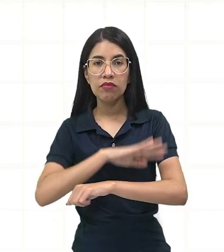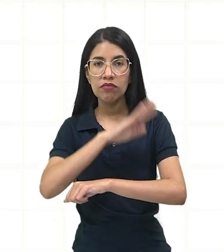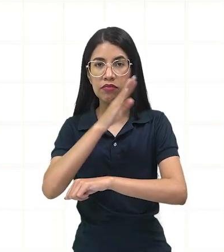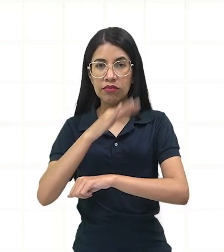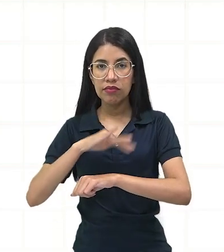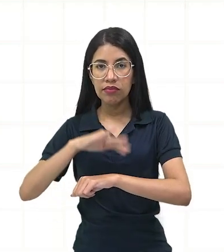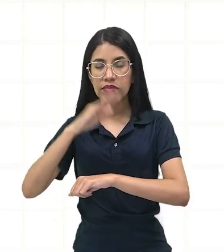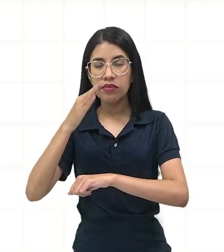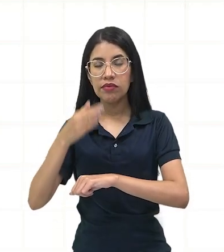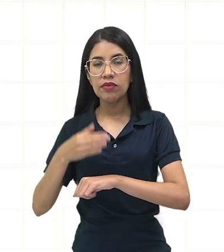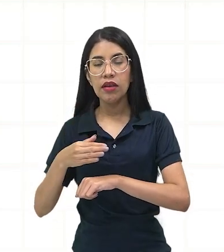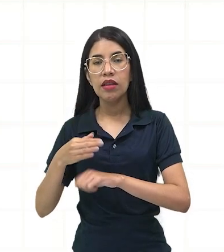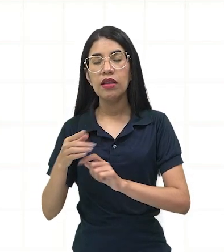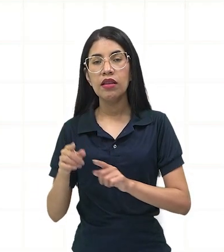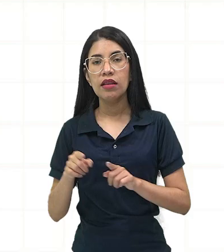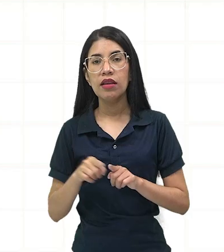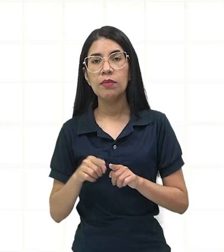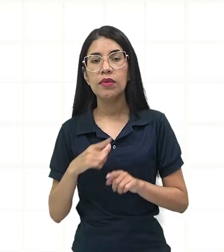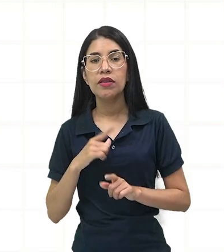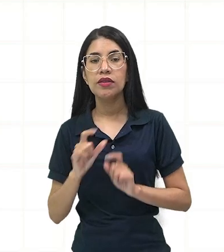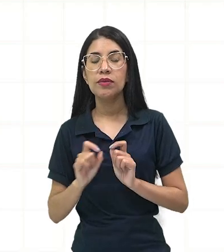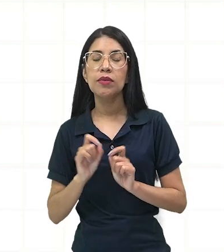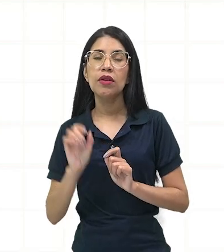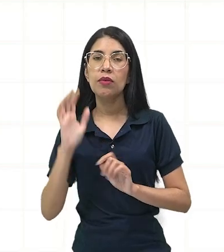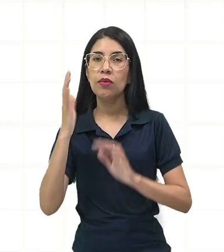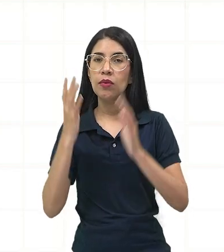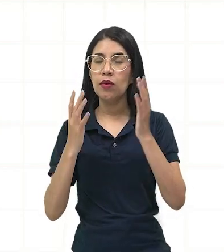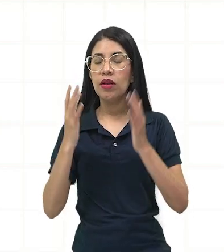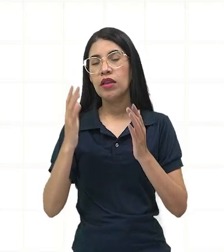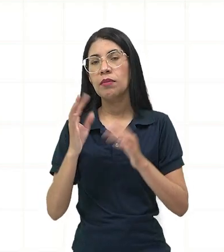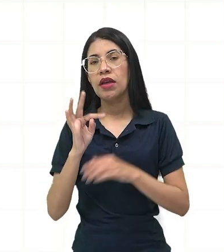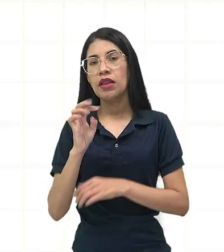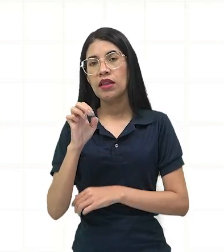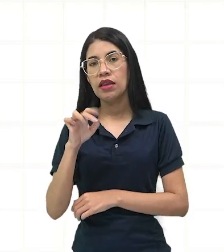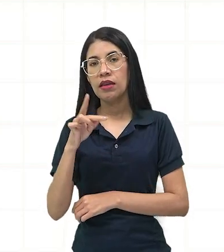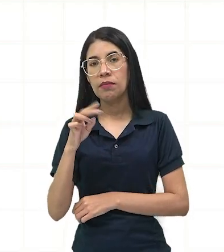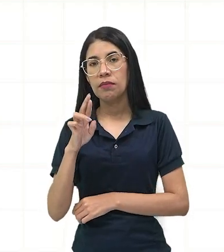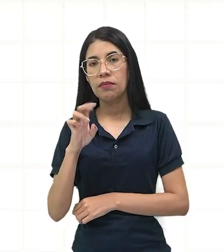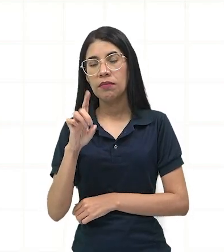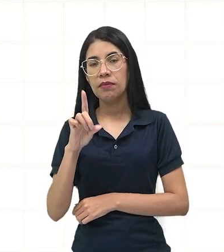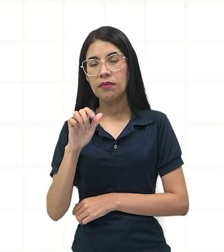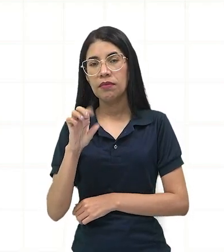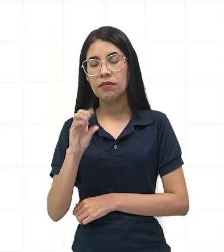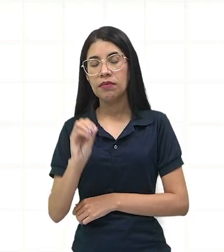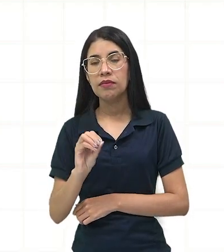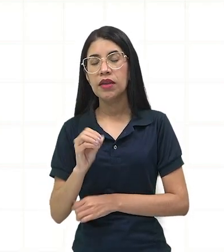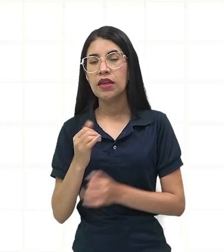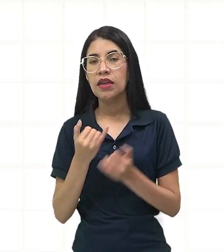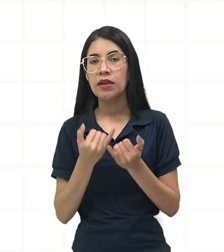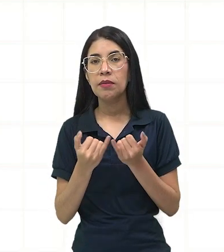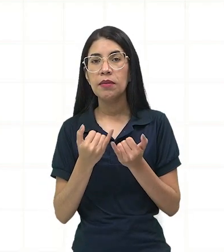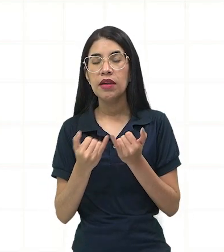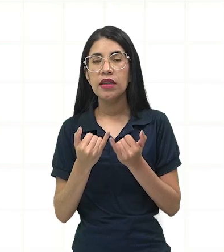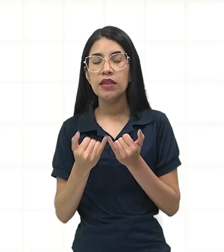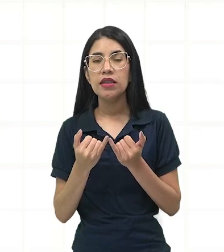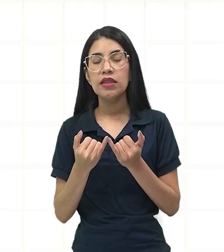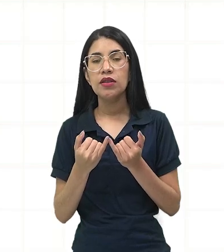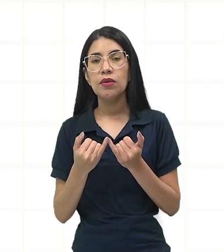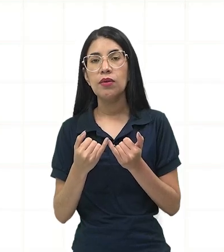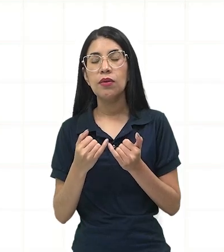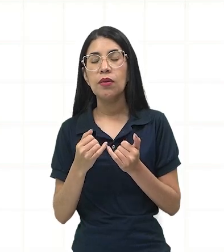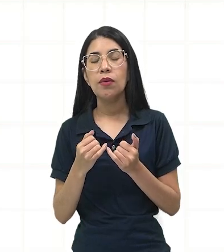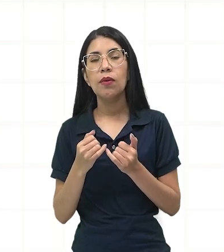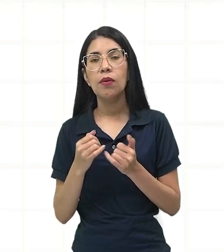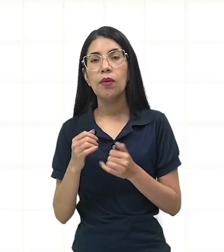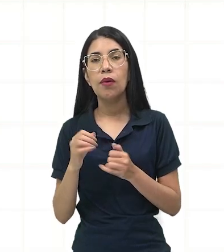montanhoso, apresentando então clima temperado. Ele era mais parecido ao clima encontrado na